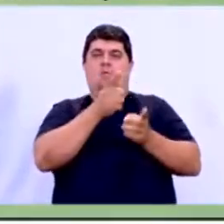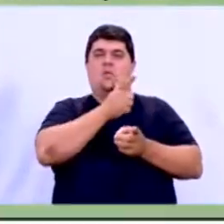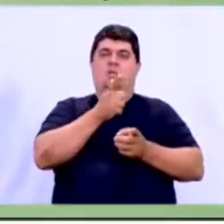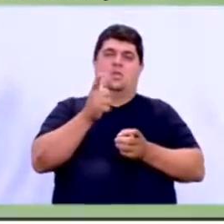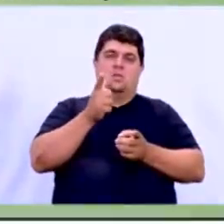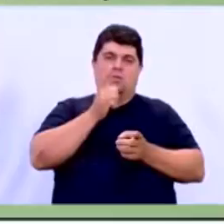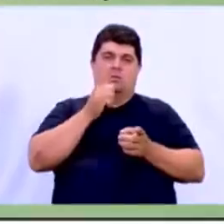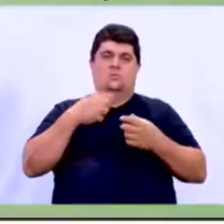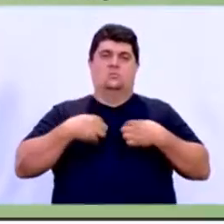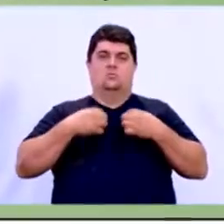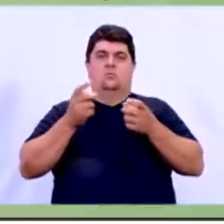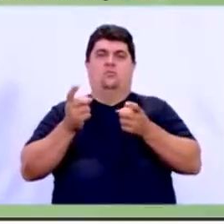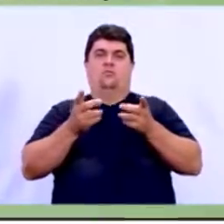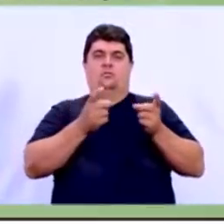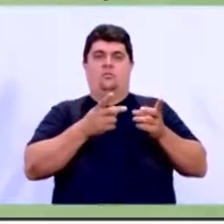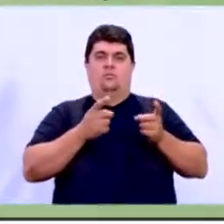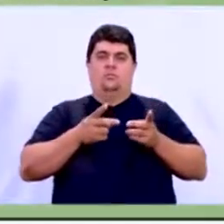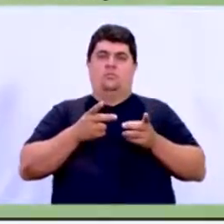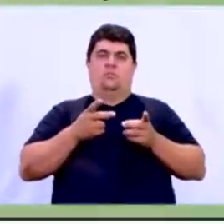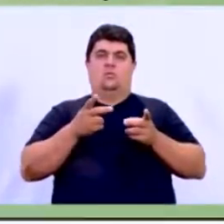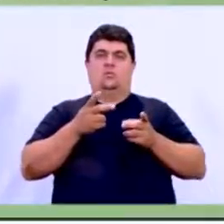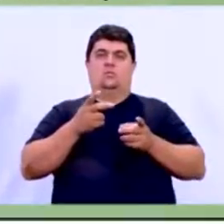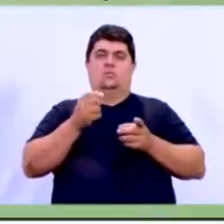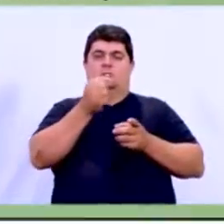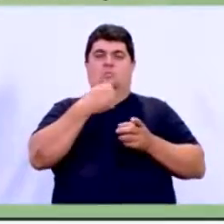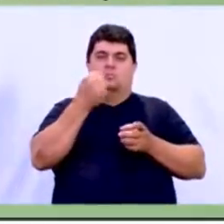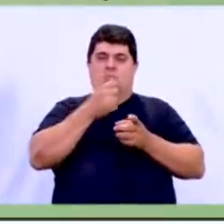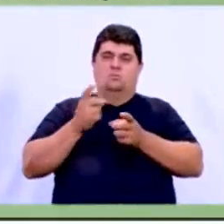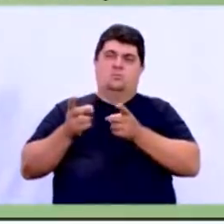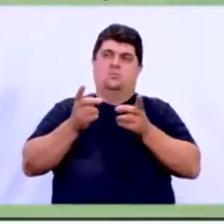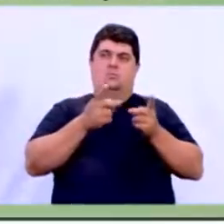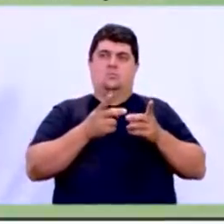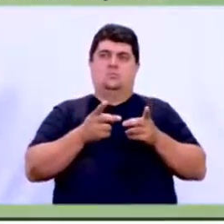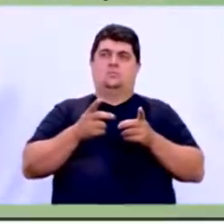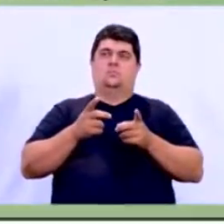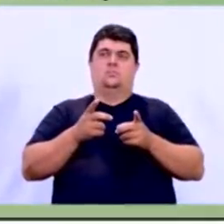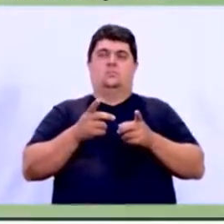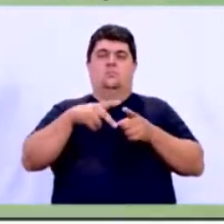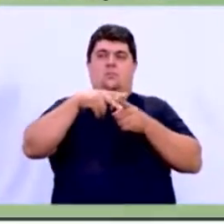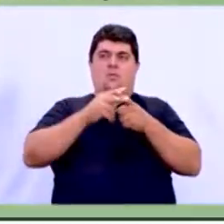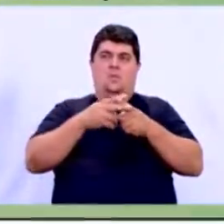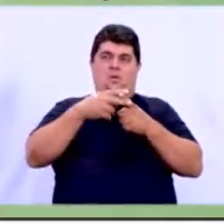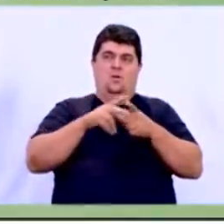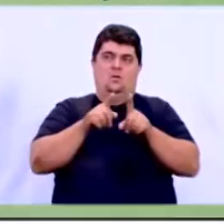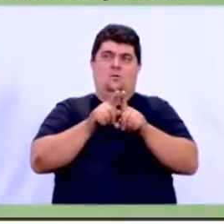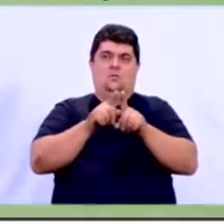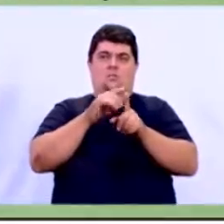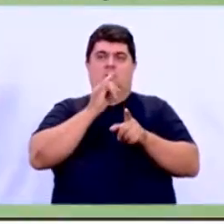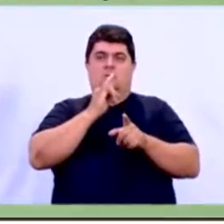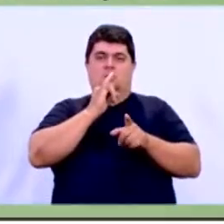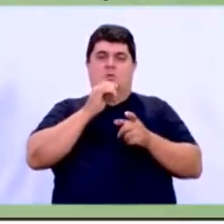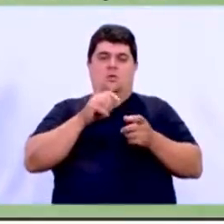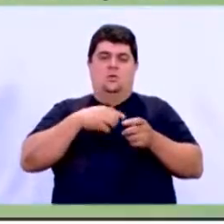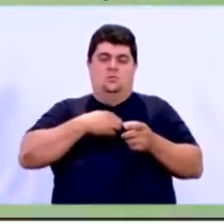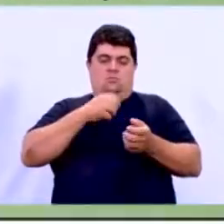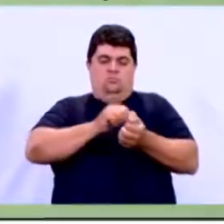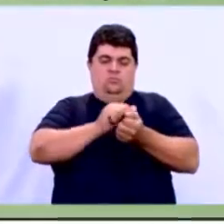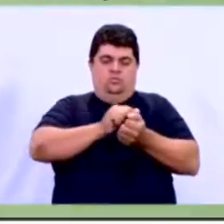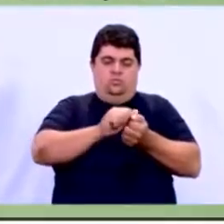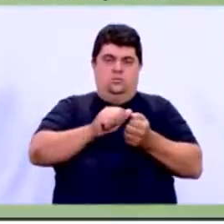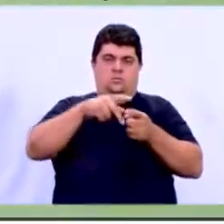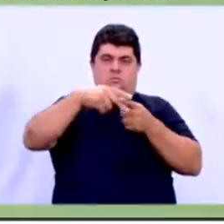lanchonete, loja de roupas, distribuidora de bebidas. A prestação de serviços, a lavanderia,